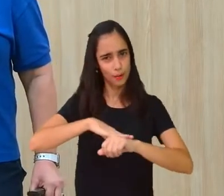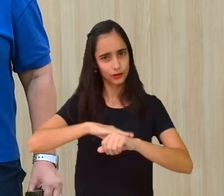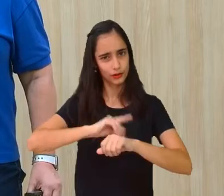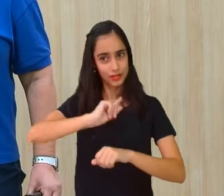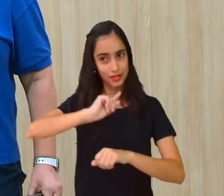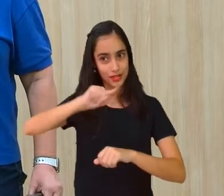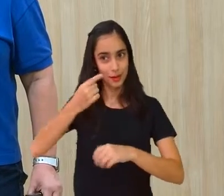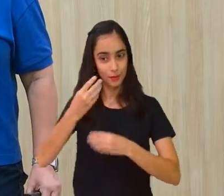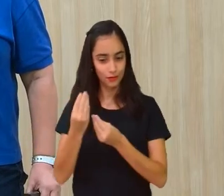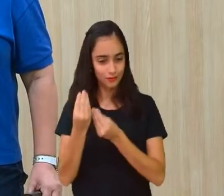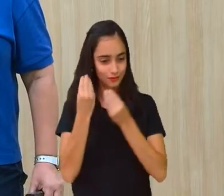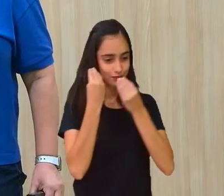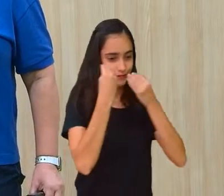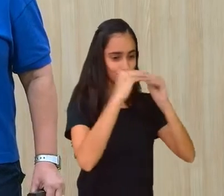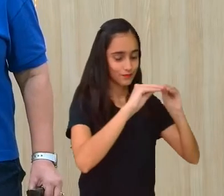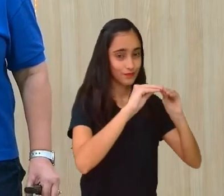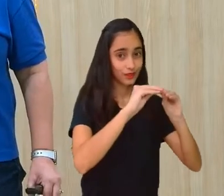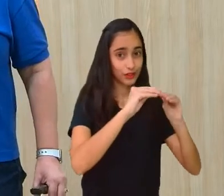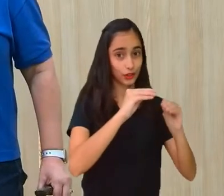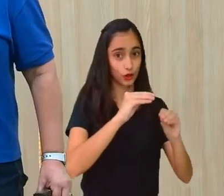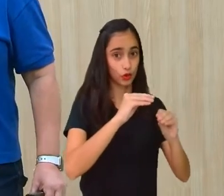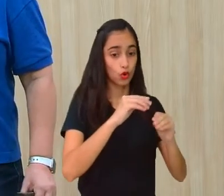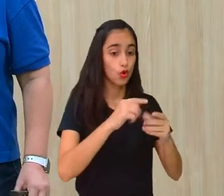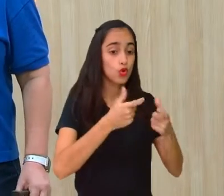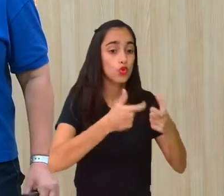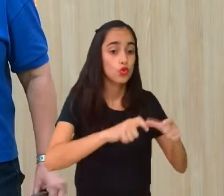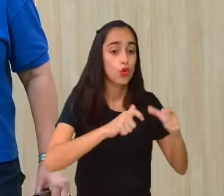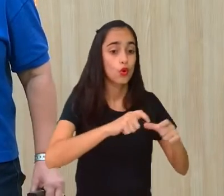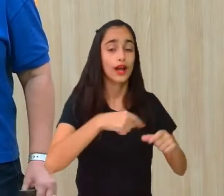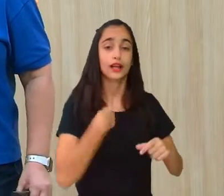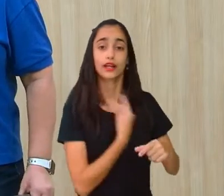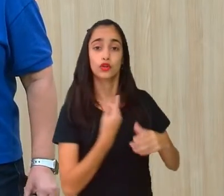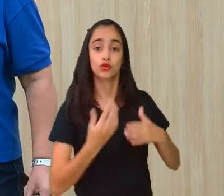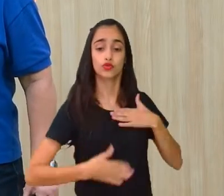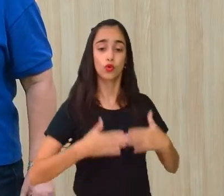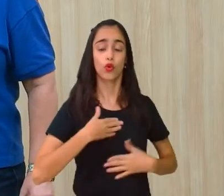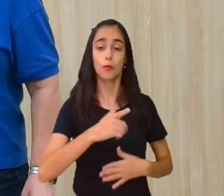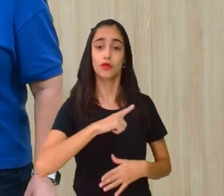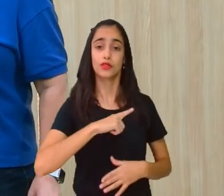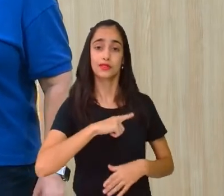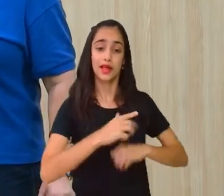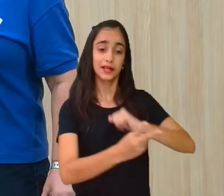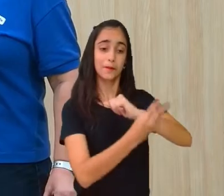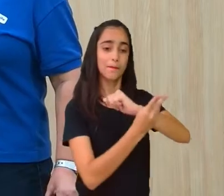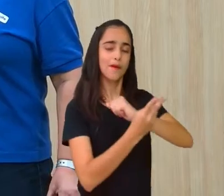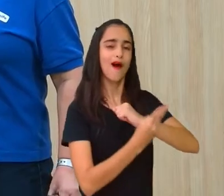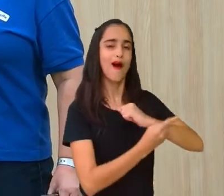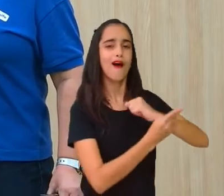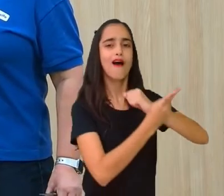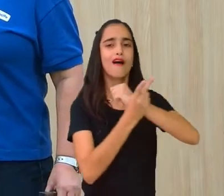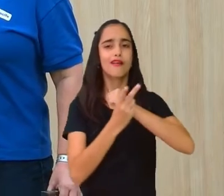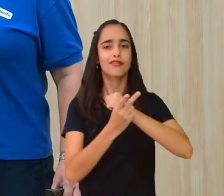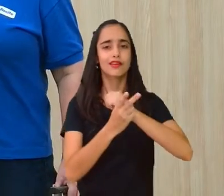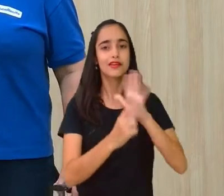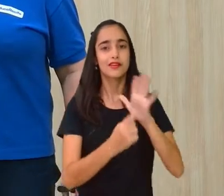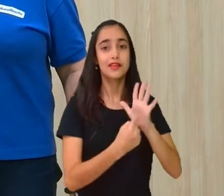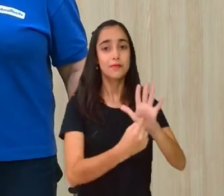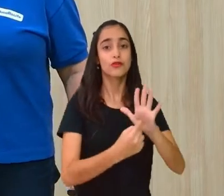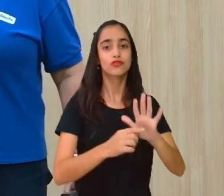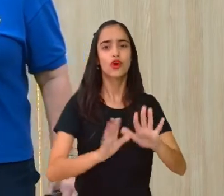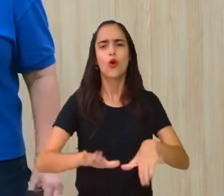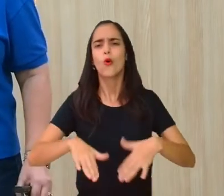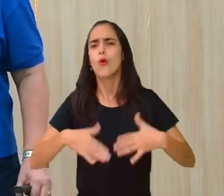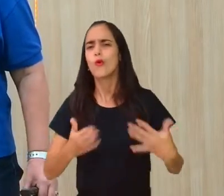para a parte de defesa do nosso corpo, onde existe uma grande concentração lá nos linfócitos. Vai mostrar quem era que